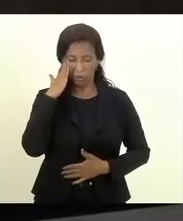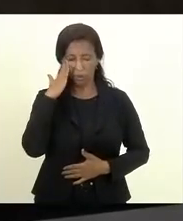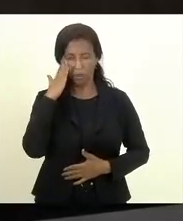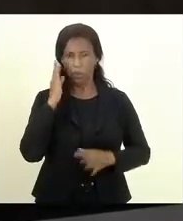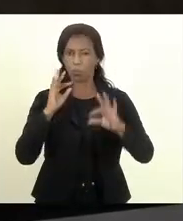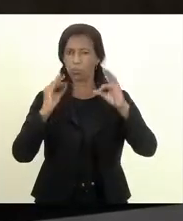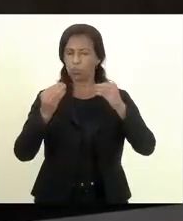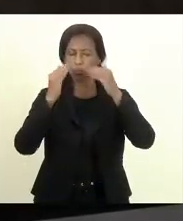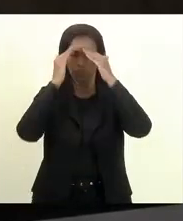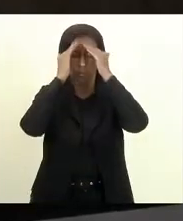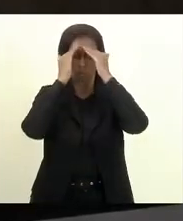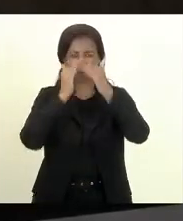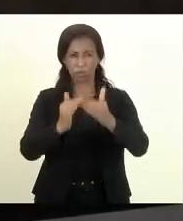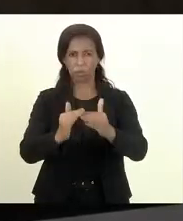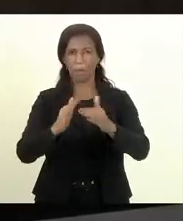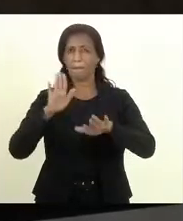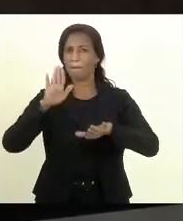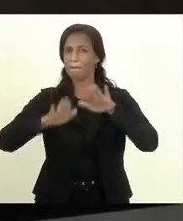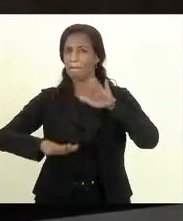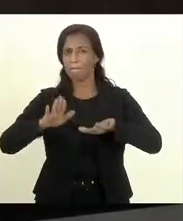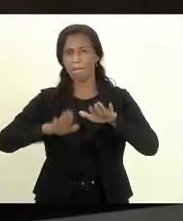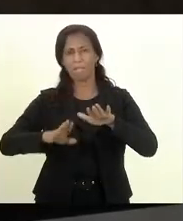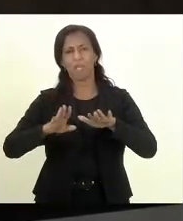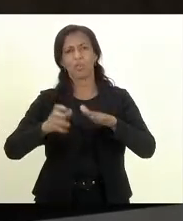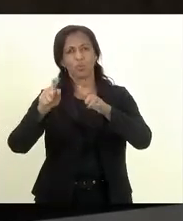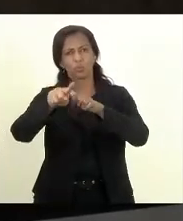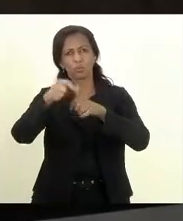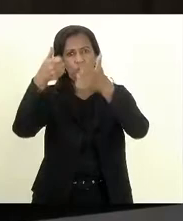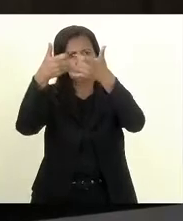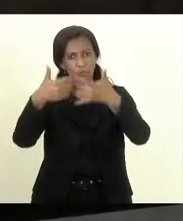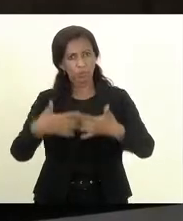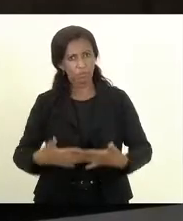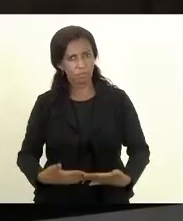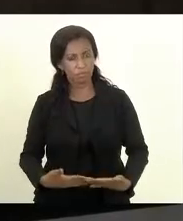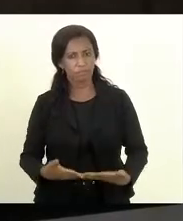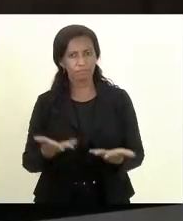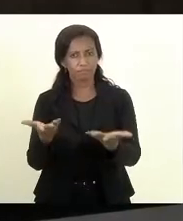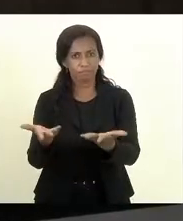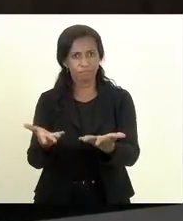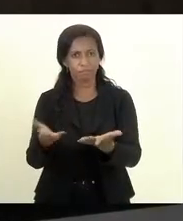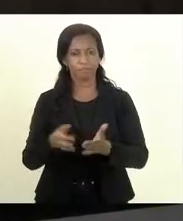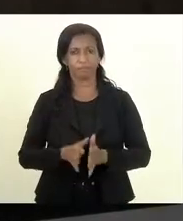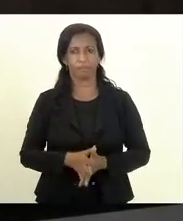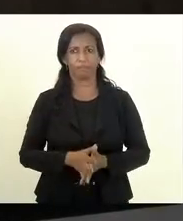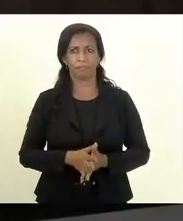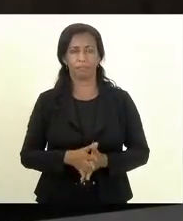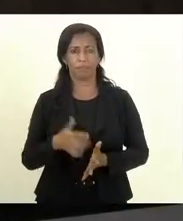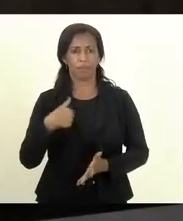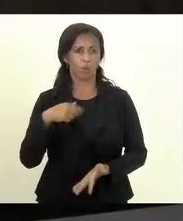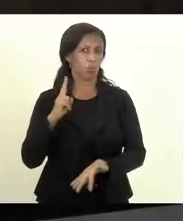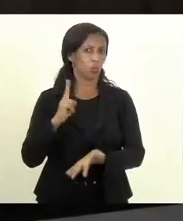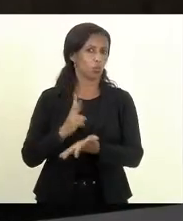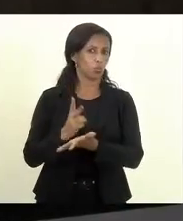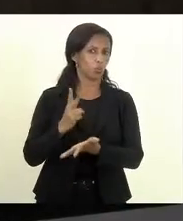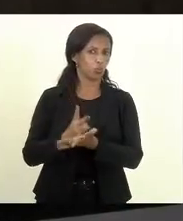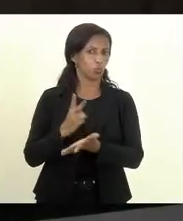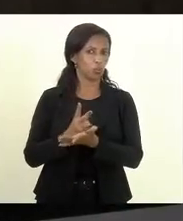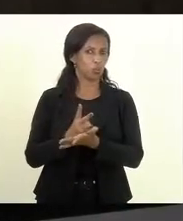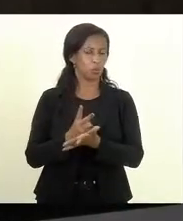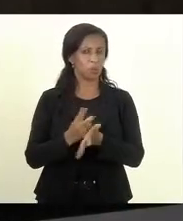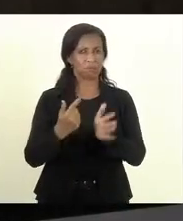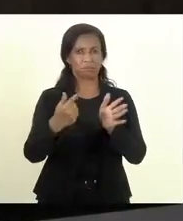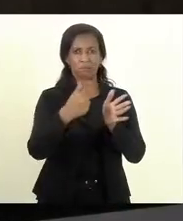vênia e respeito, mesmo com as colocações de Vossa Excelência, elas ainda não